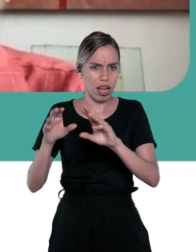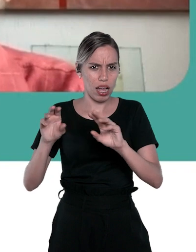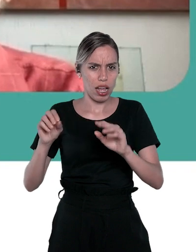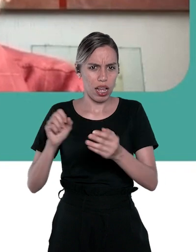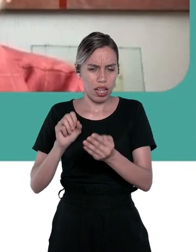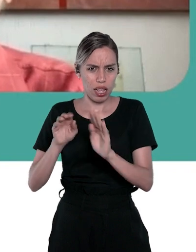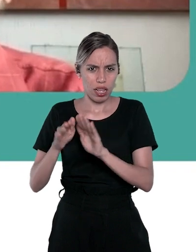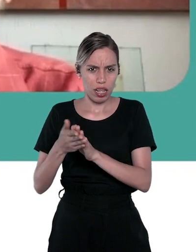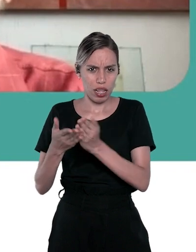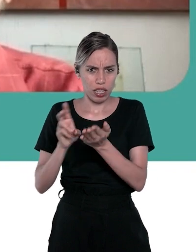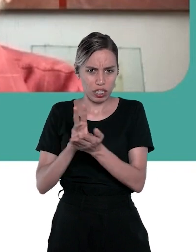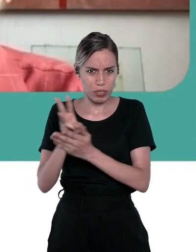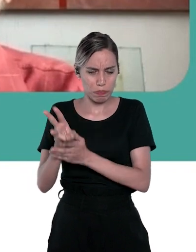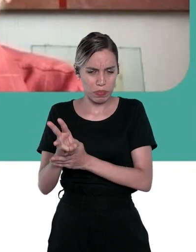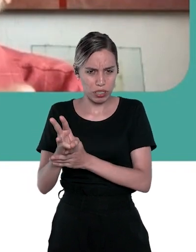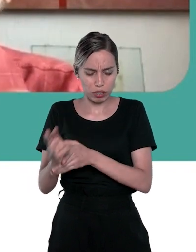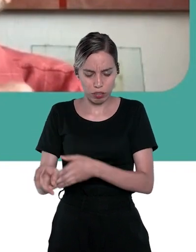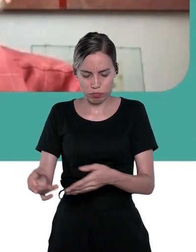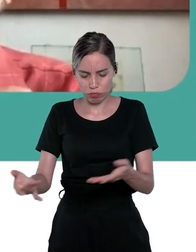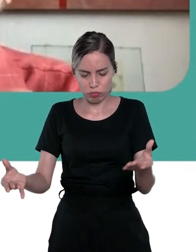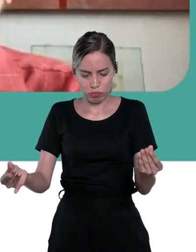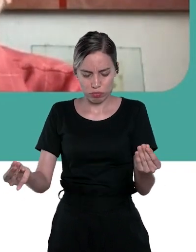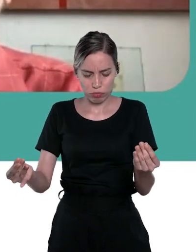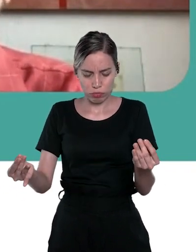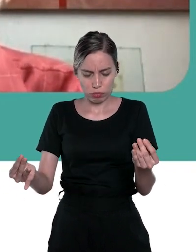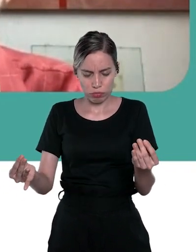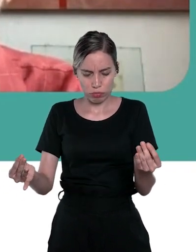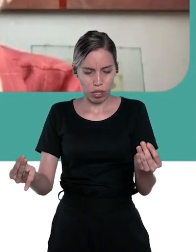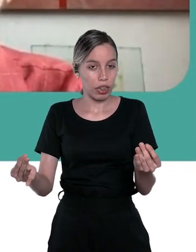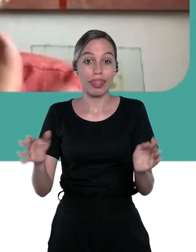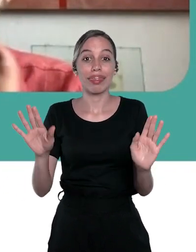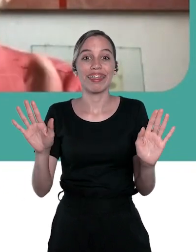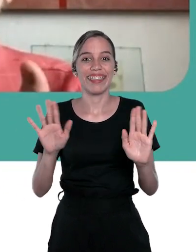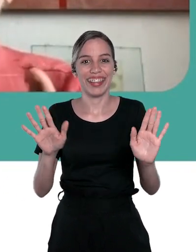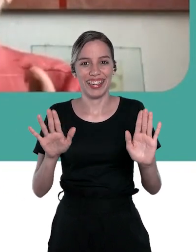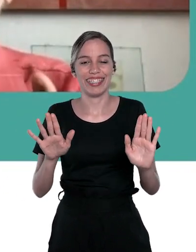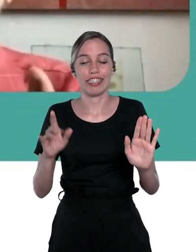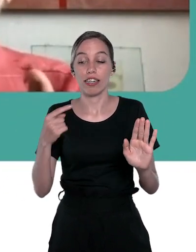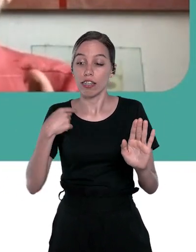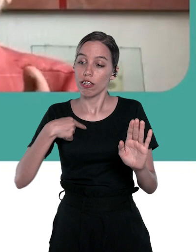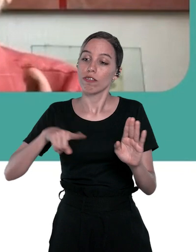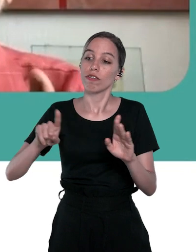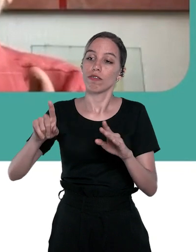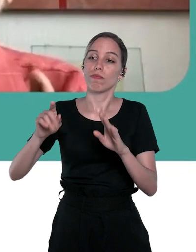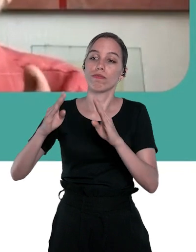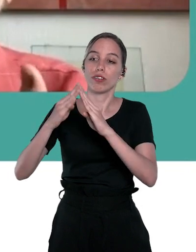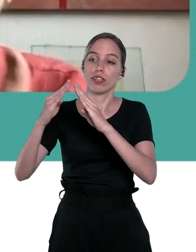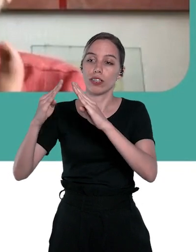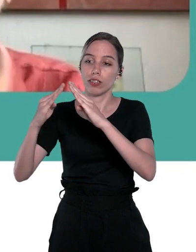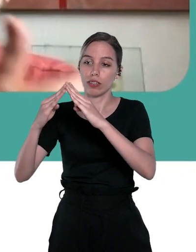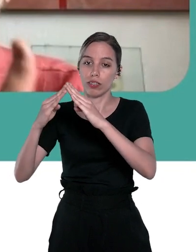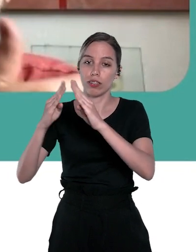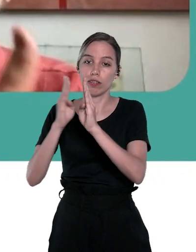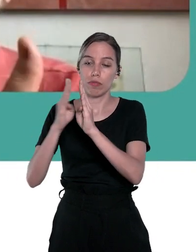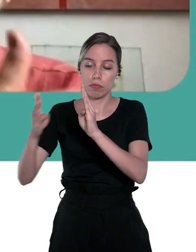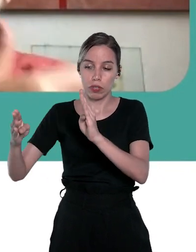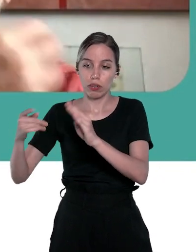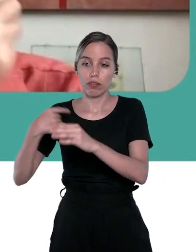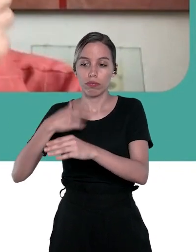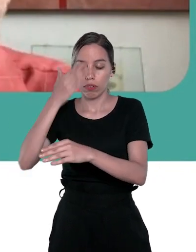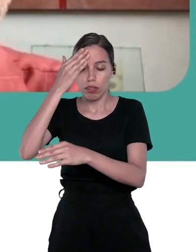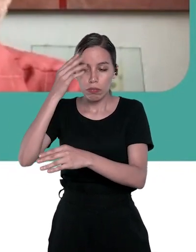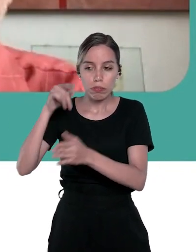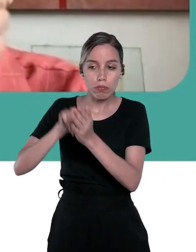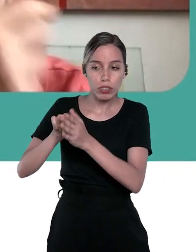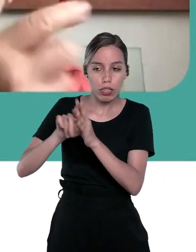o João Alfonso, mas fui à biblioteca pública, ler os livros dele e pesquisar sobre a